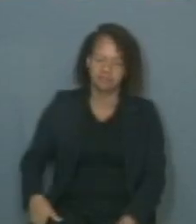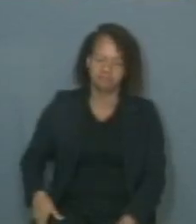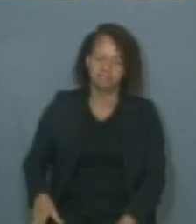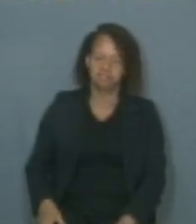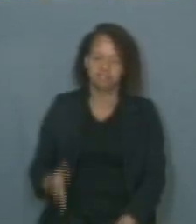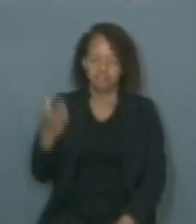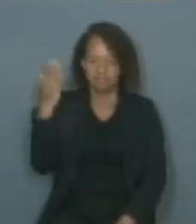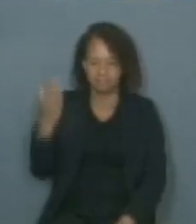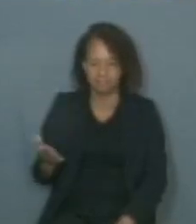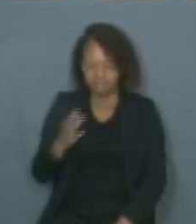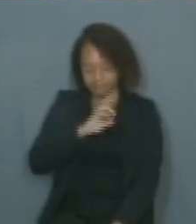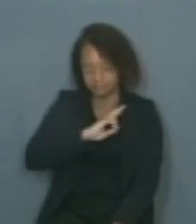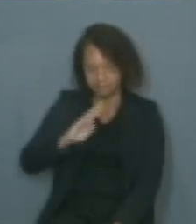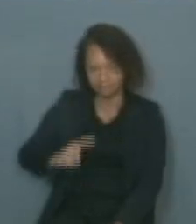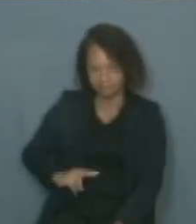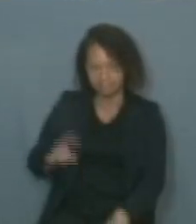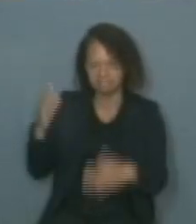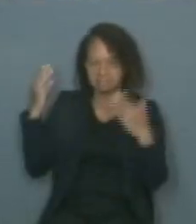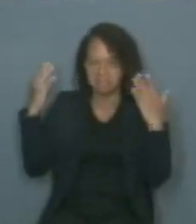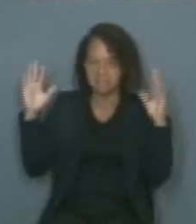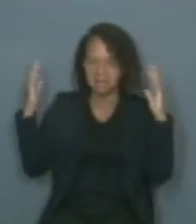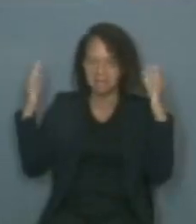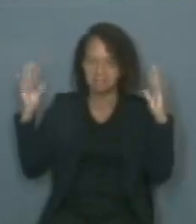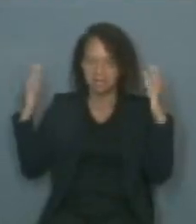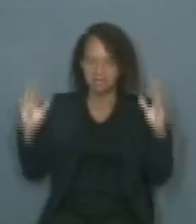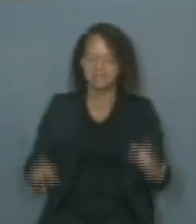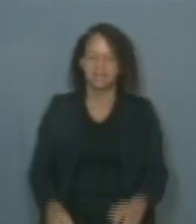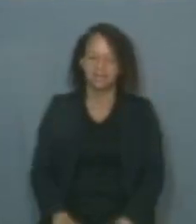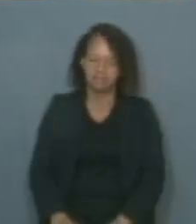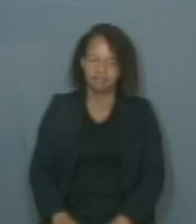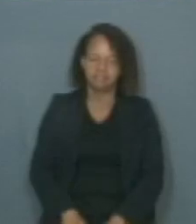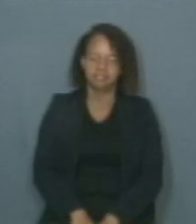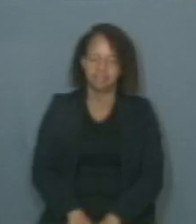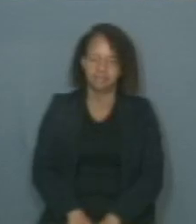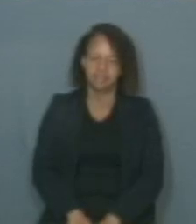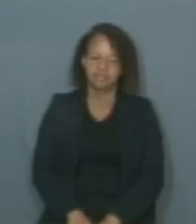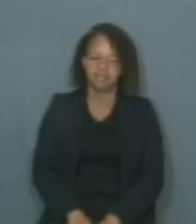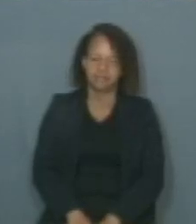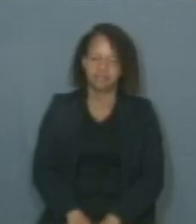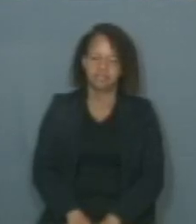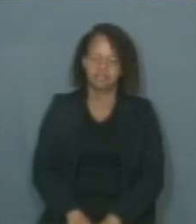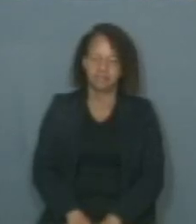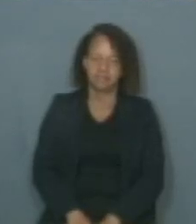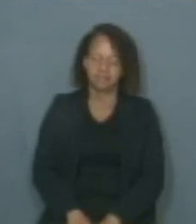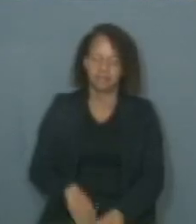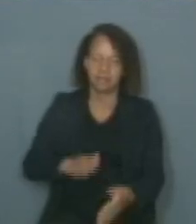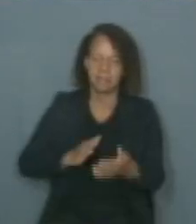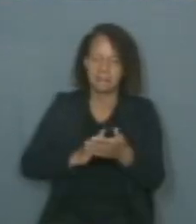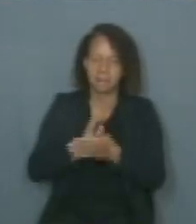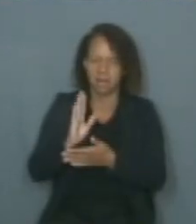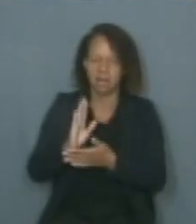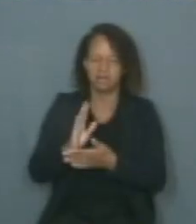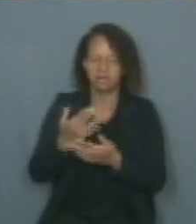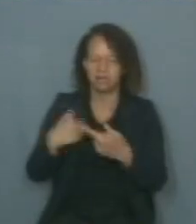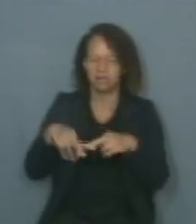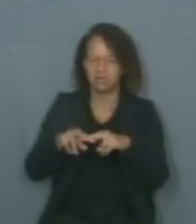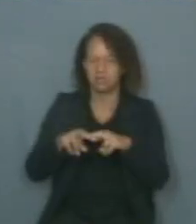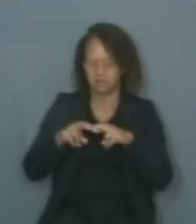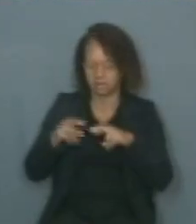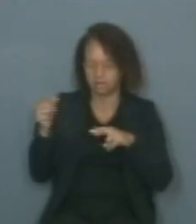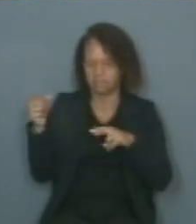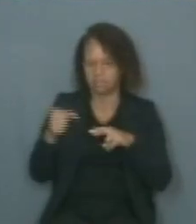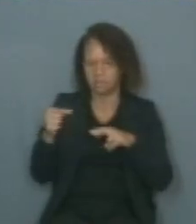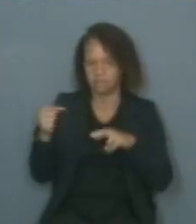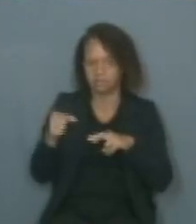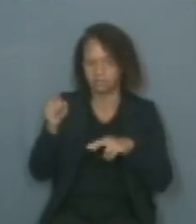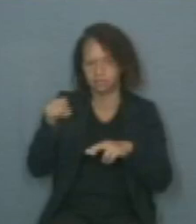Vereador Gilson, quero parabenizar Vossa Excelência pela aprovação a esses requerimentos.